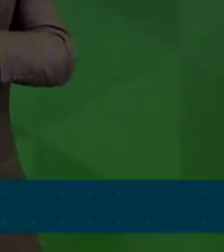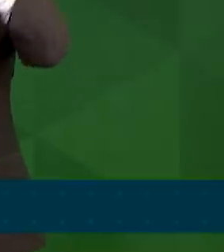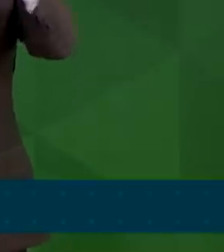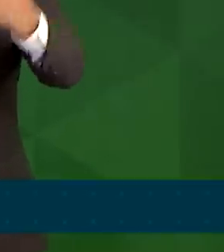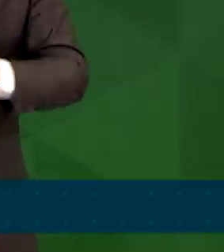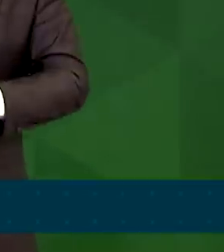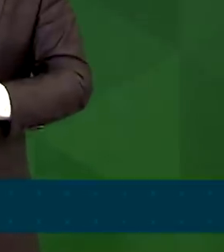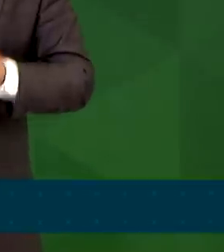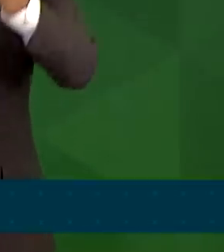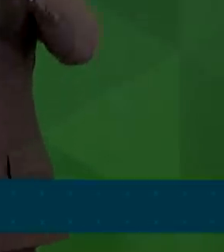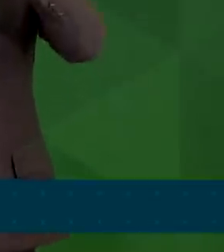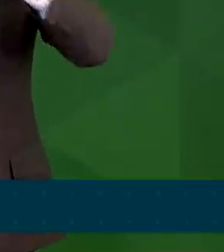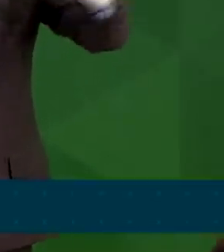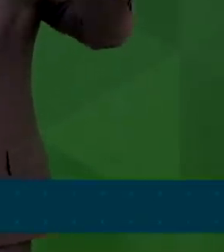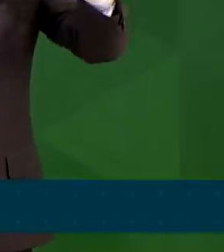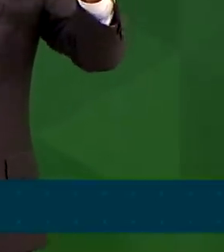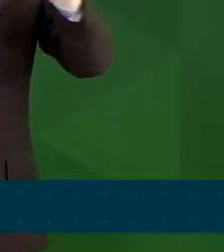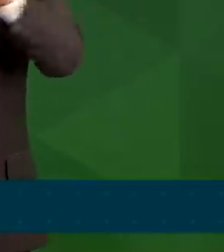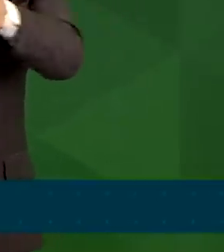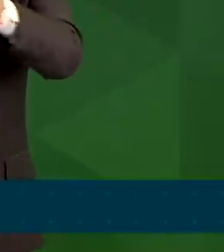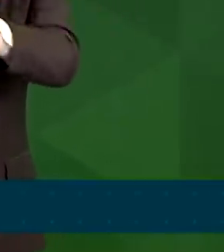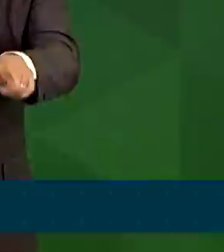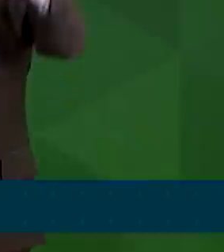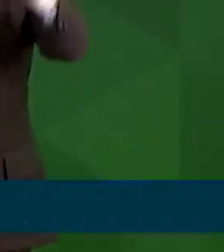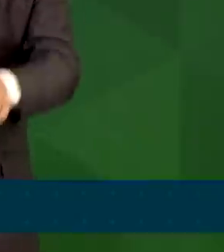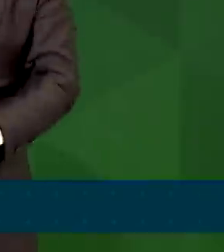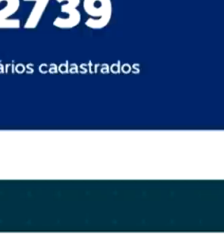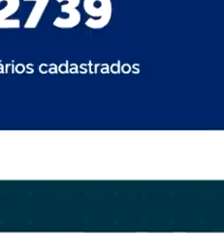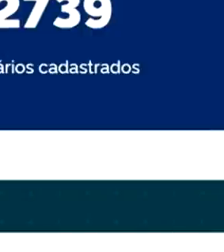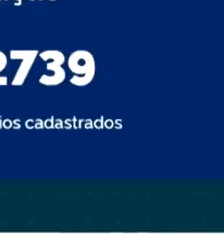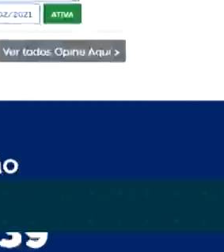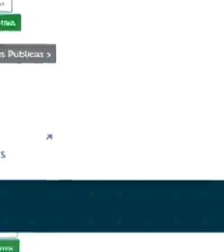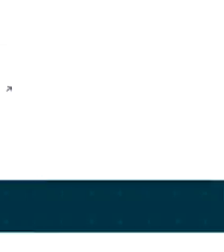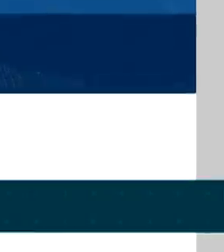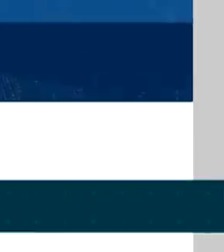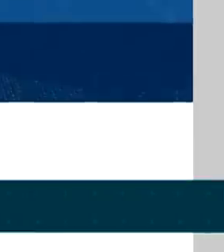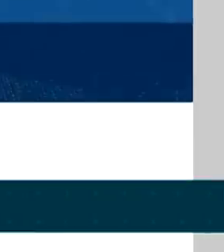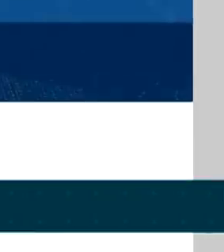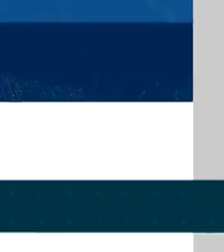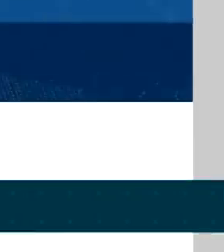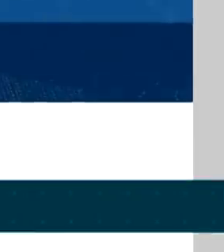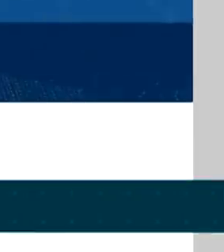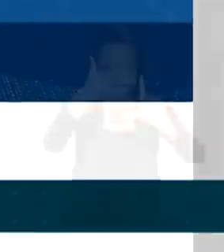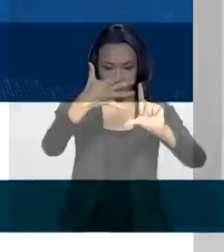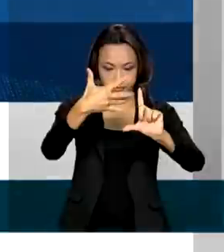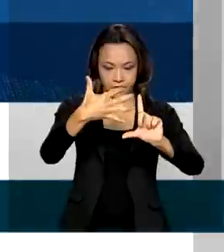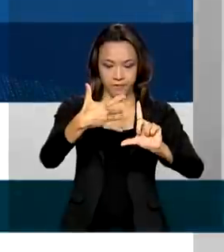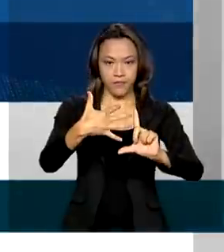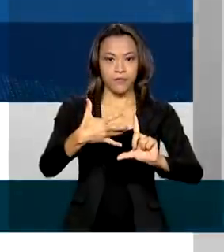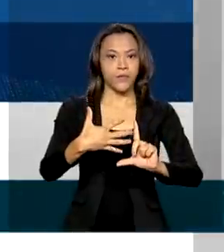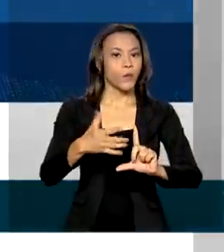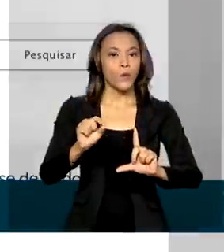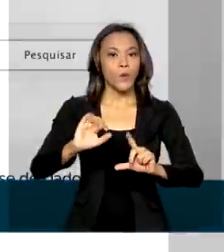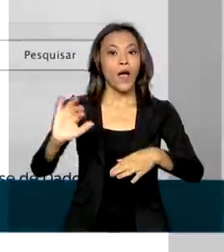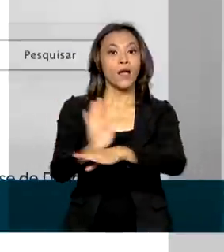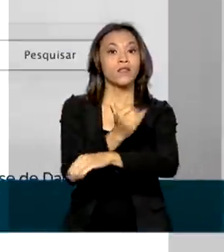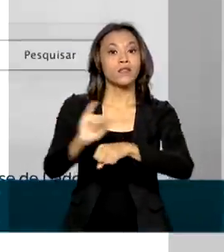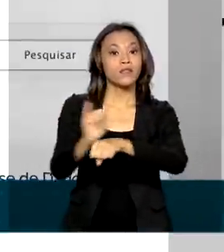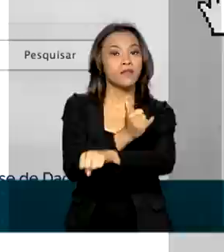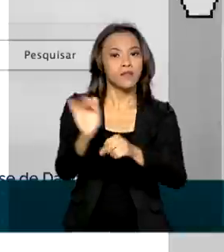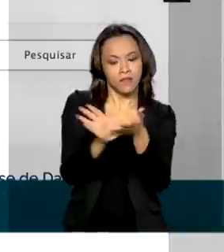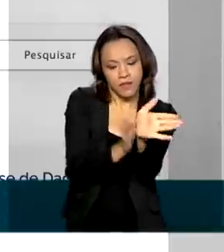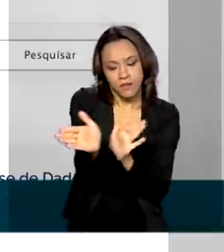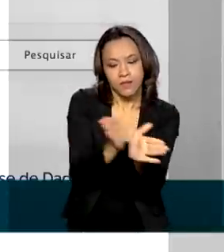ampliar a participação do cidadão nas políticas públicas. No portal, destacam-se as ferramentas de acessibilidade,